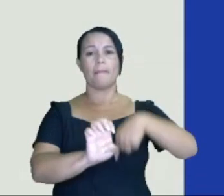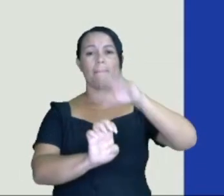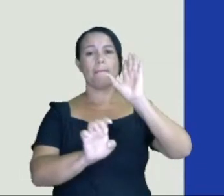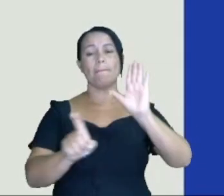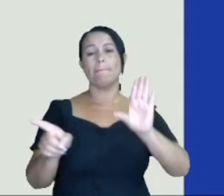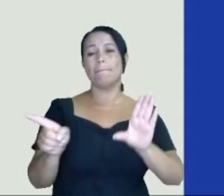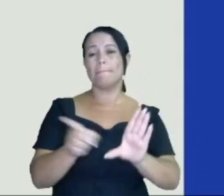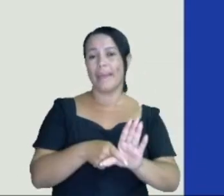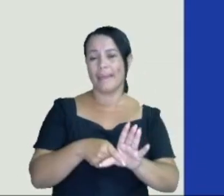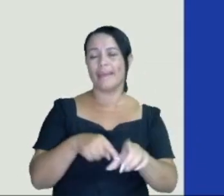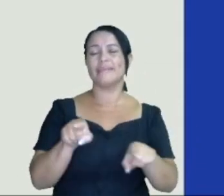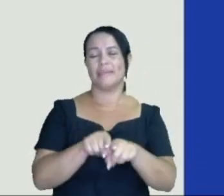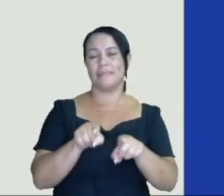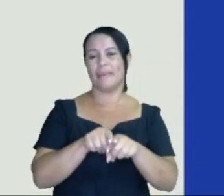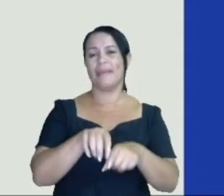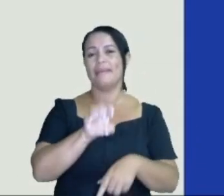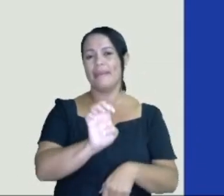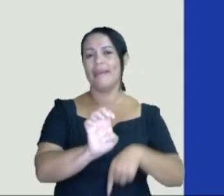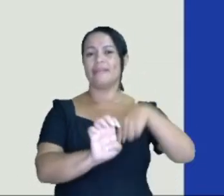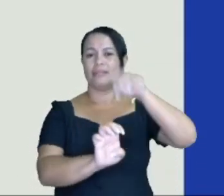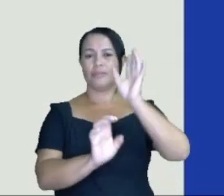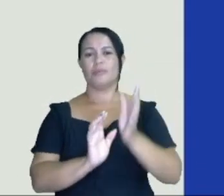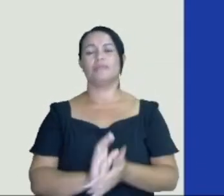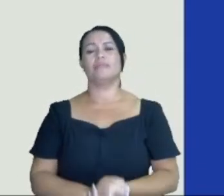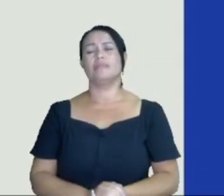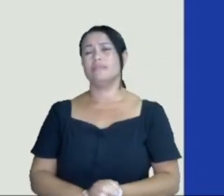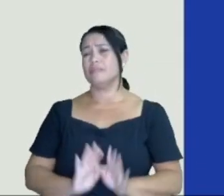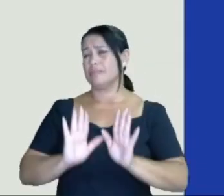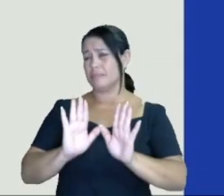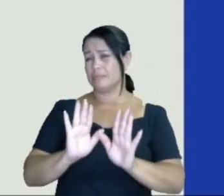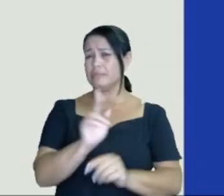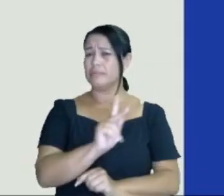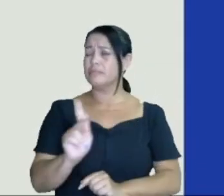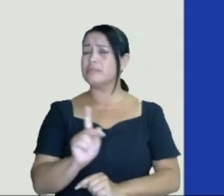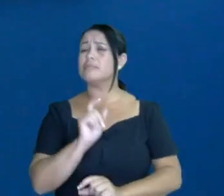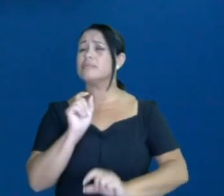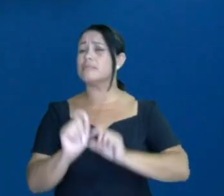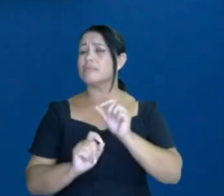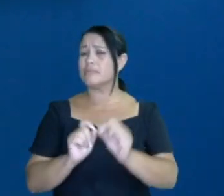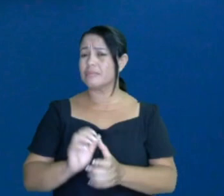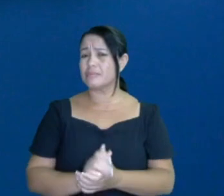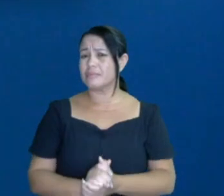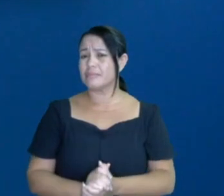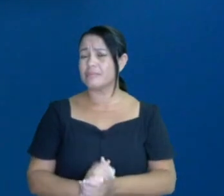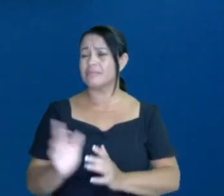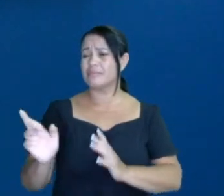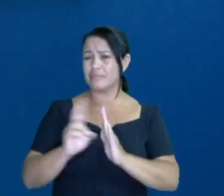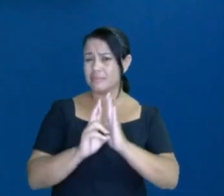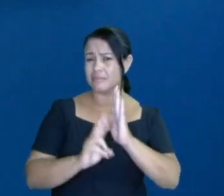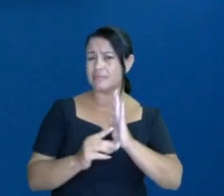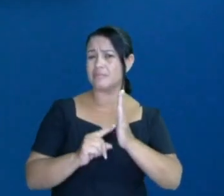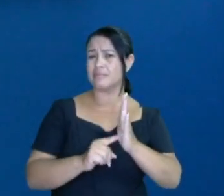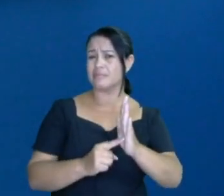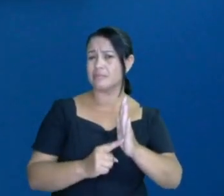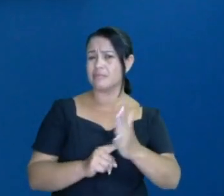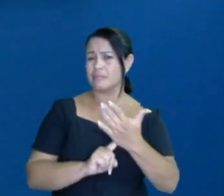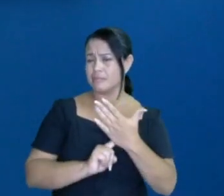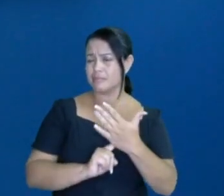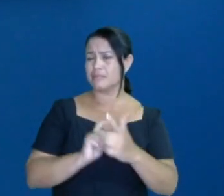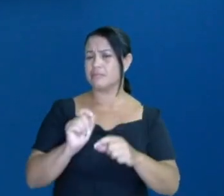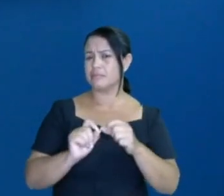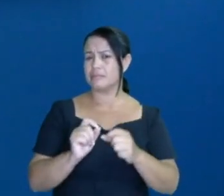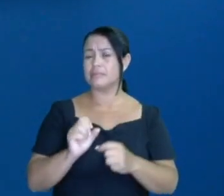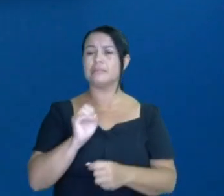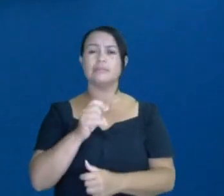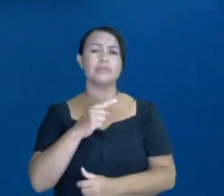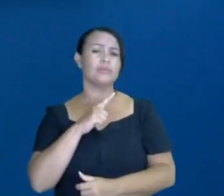em E, acentua. Mas, professor, essa regra aí que o senhor me falou, e